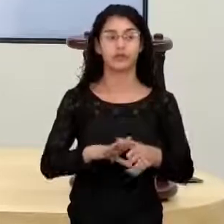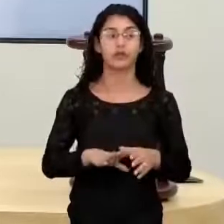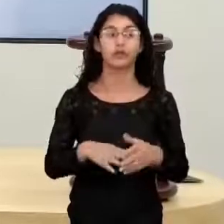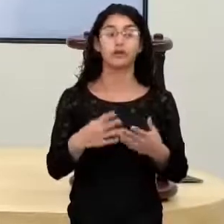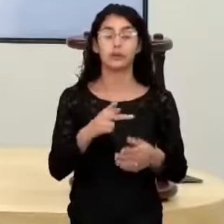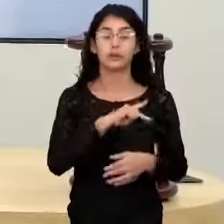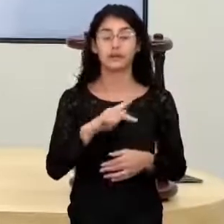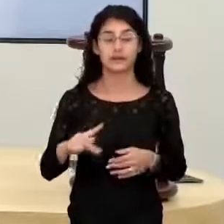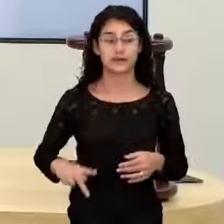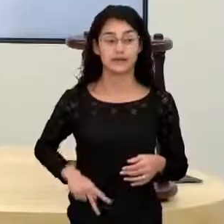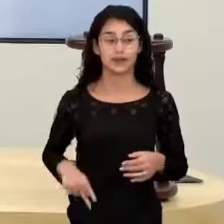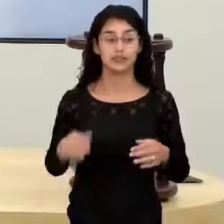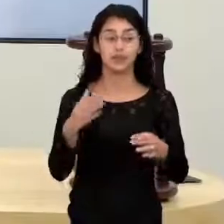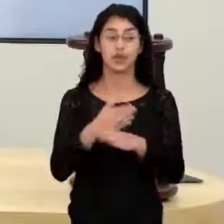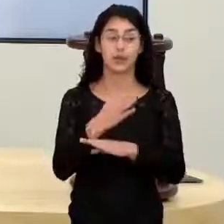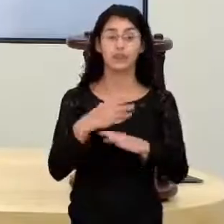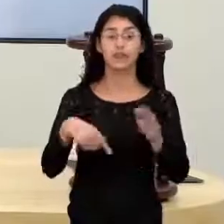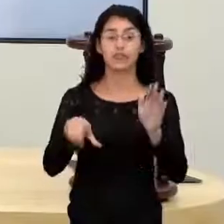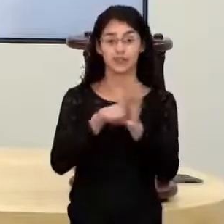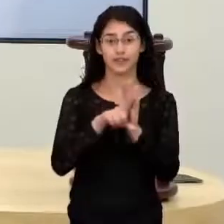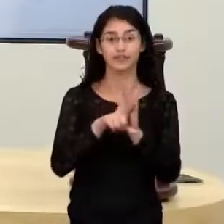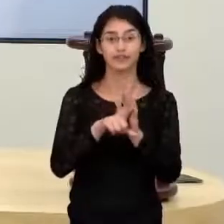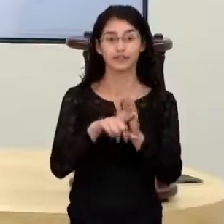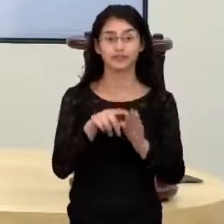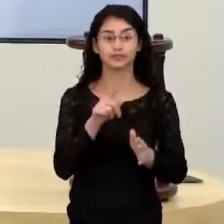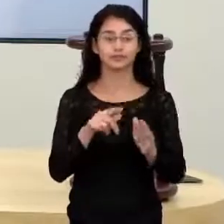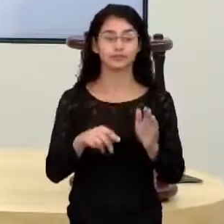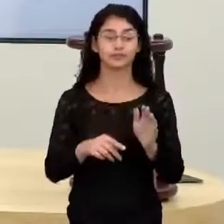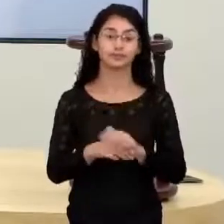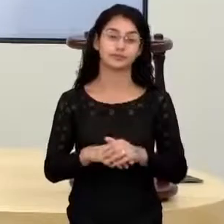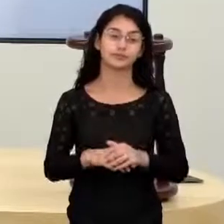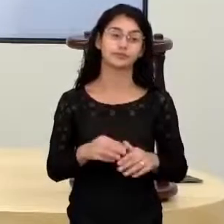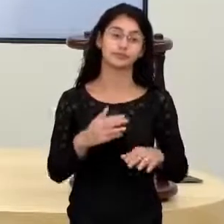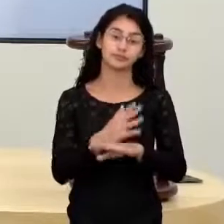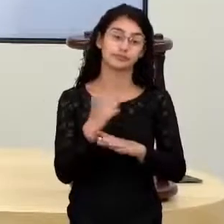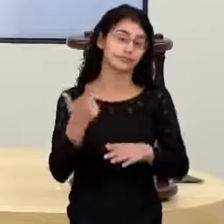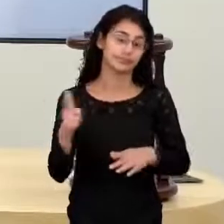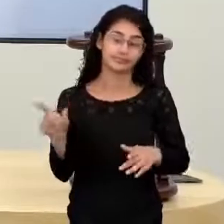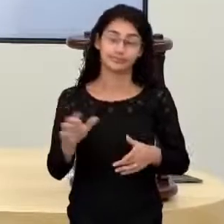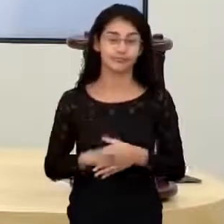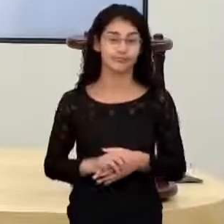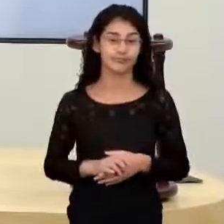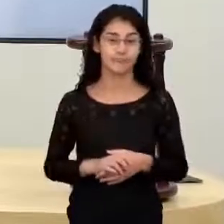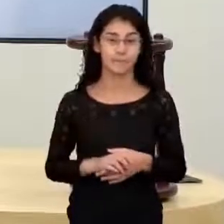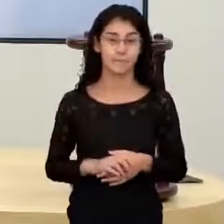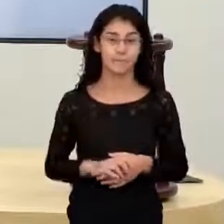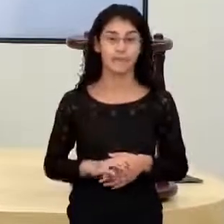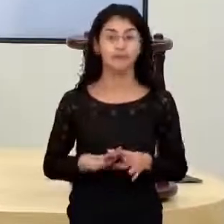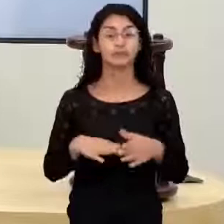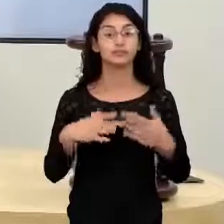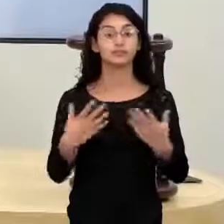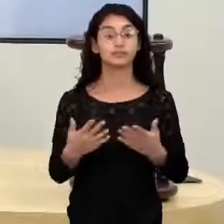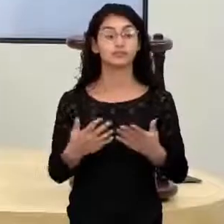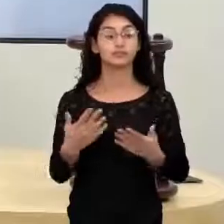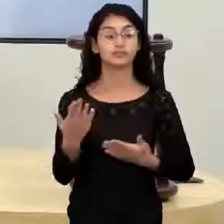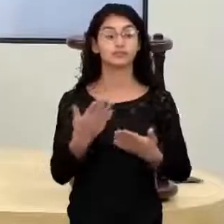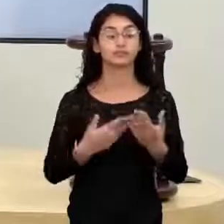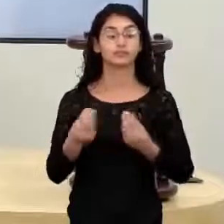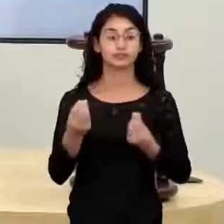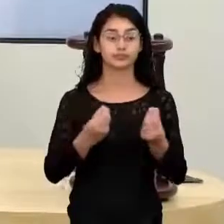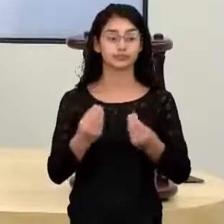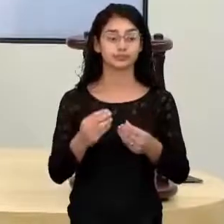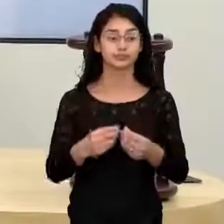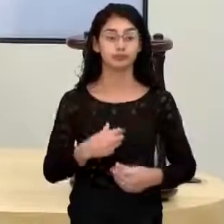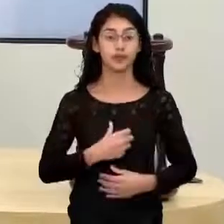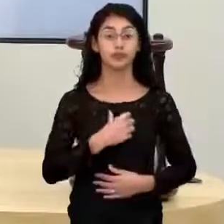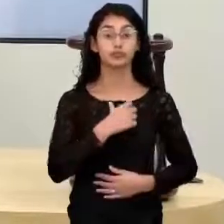aprova as leis do Legislativo. Se o presidente não aprovar, a lei também não vai para frente. E aí, nós temos o Poder Executivo,